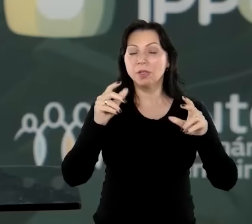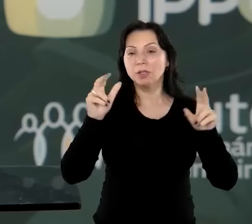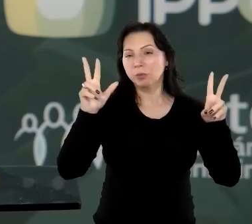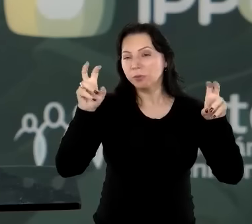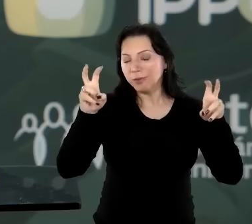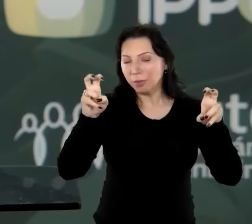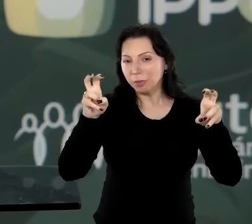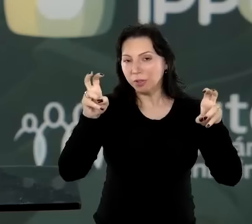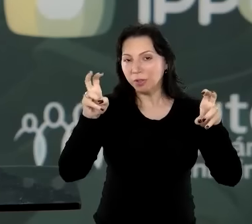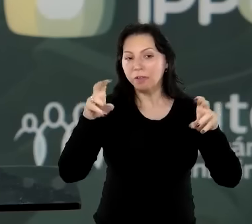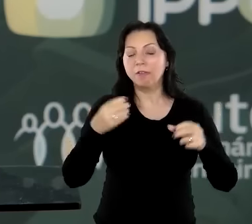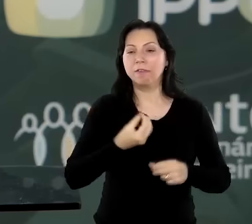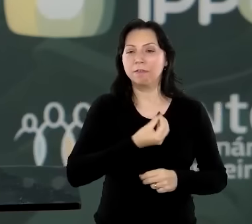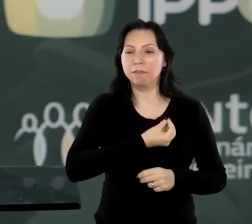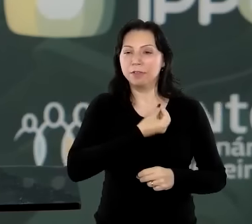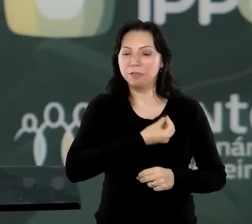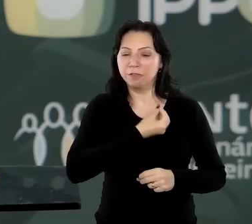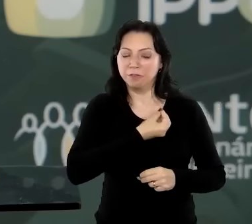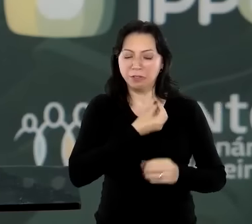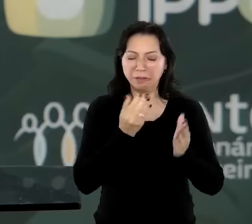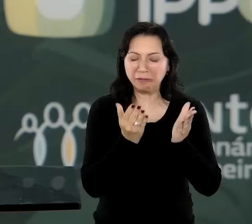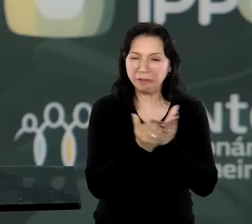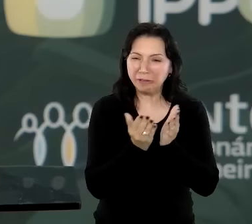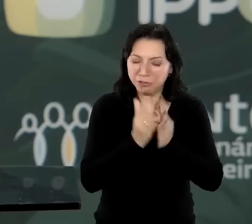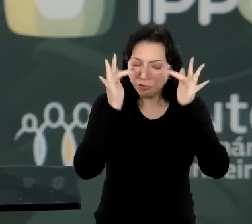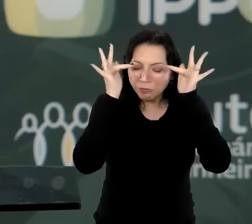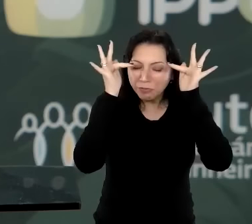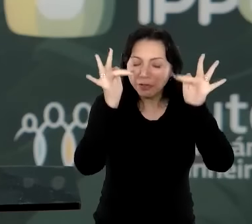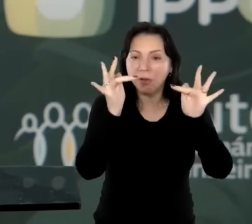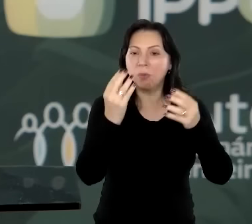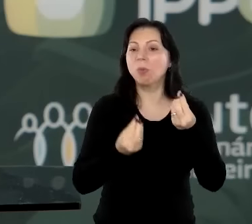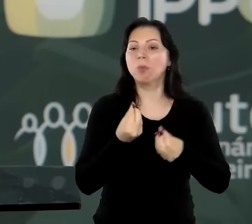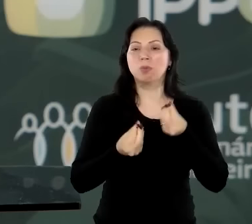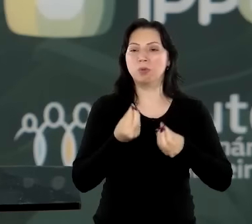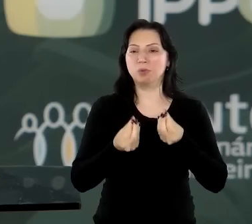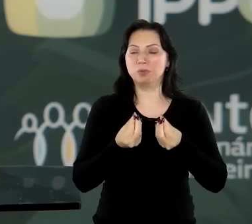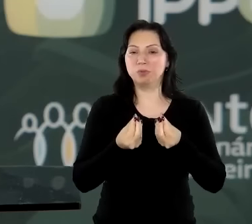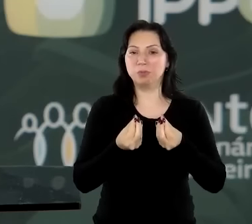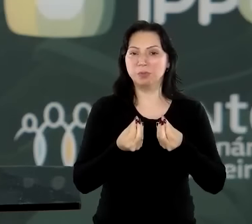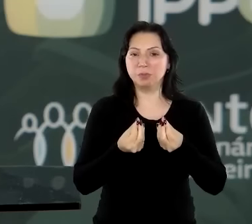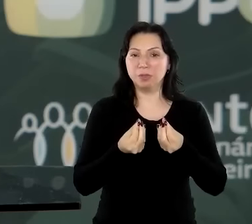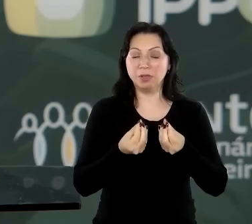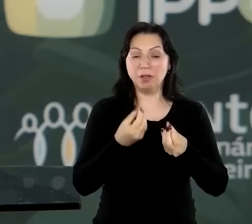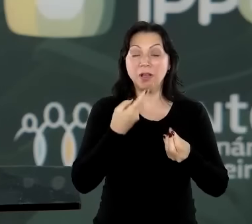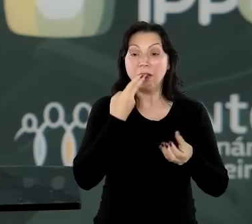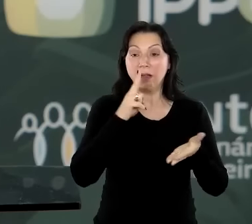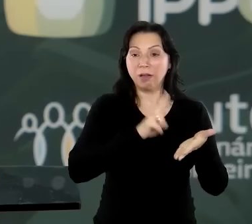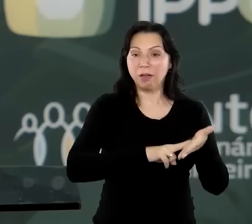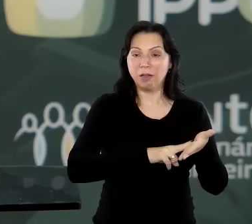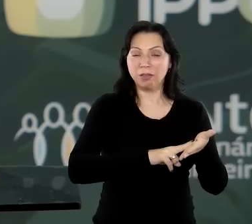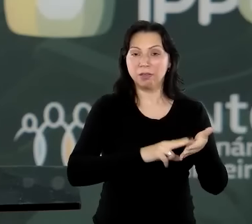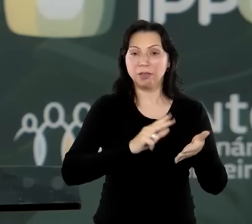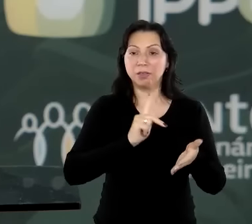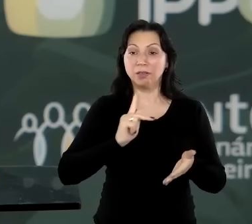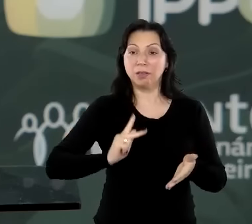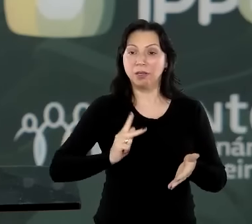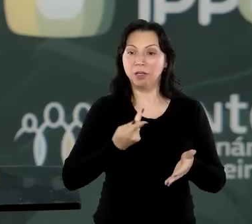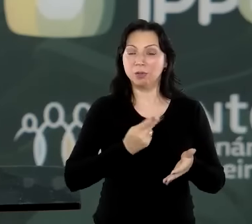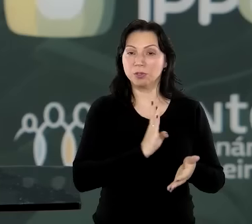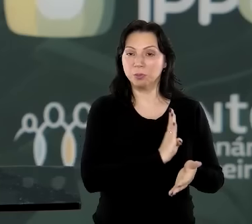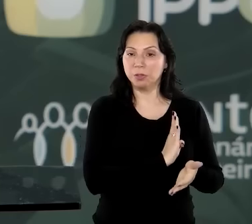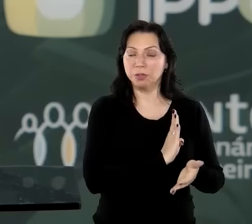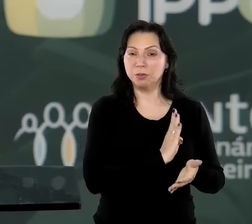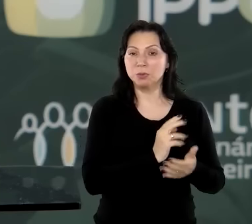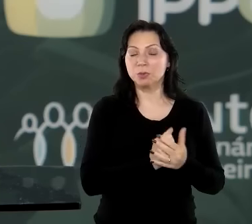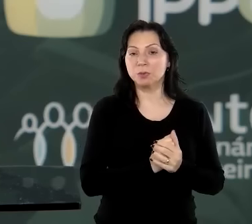portões da religiosidade. É sabido de todos nós que a carta aos Hebreus é